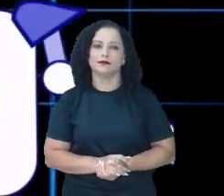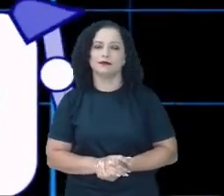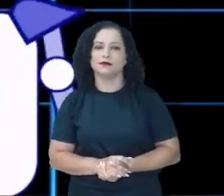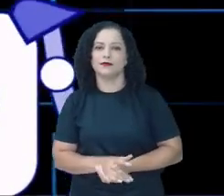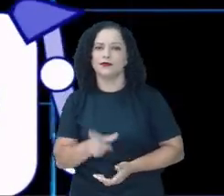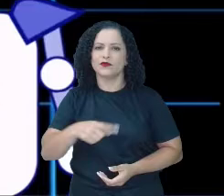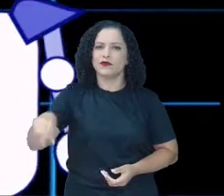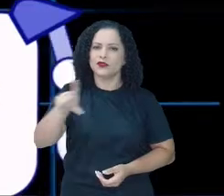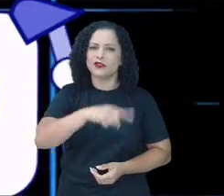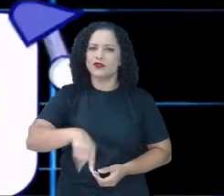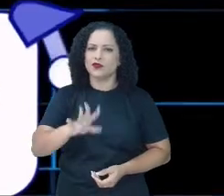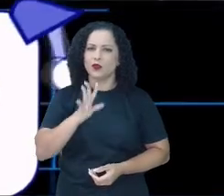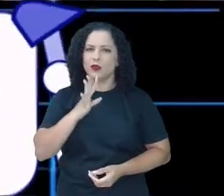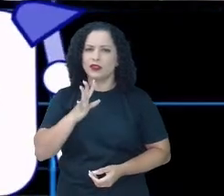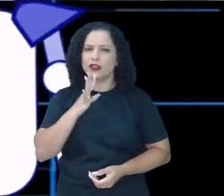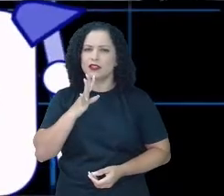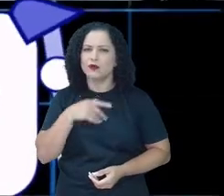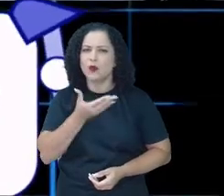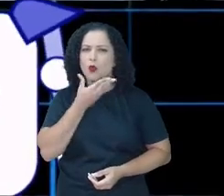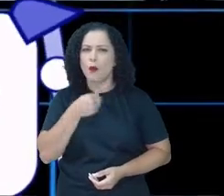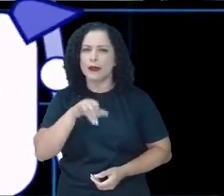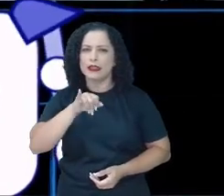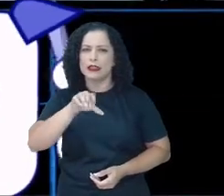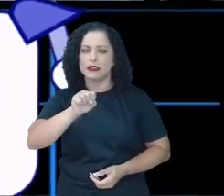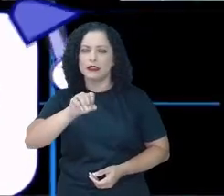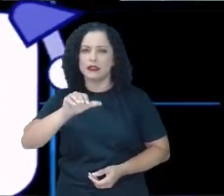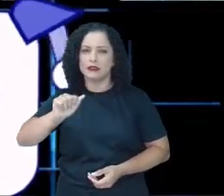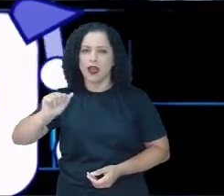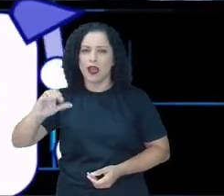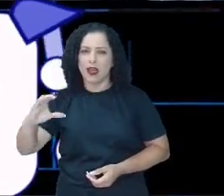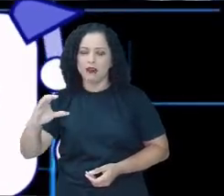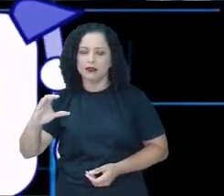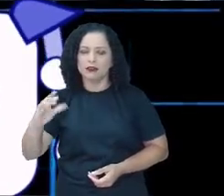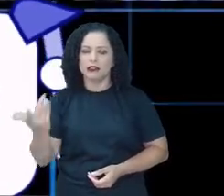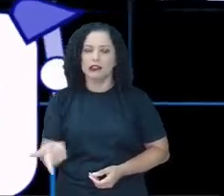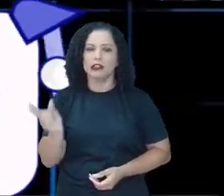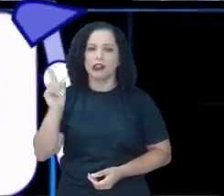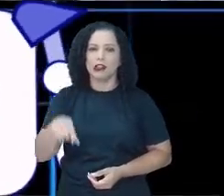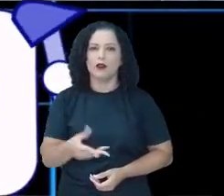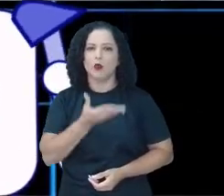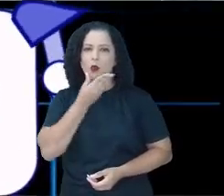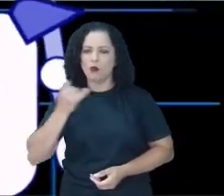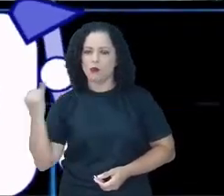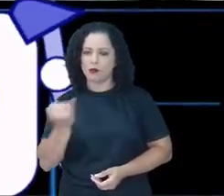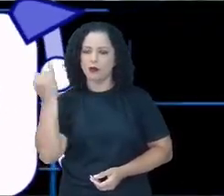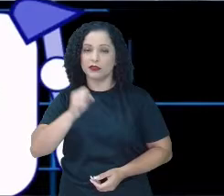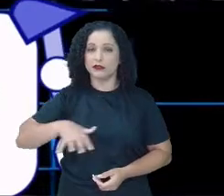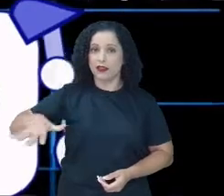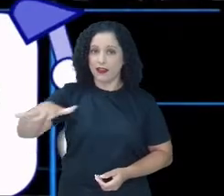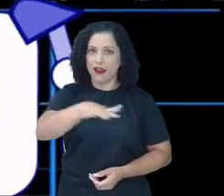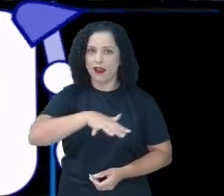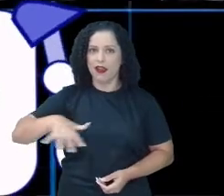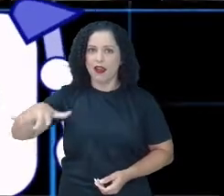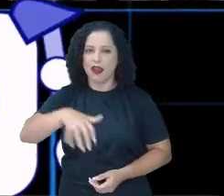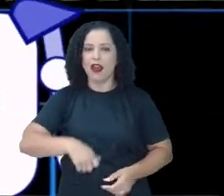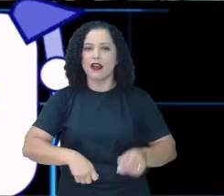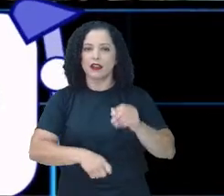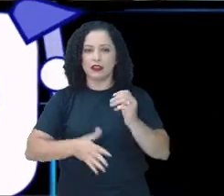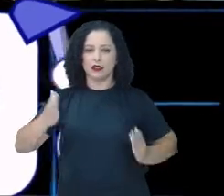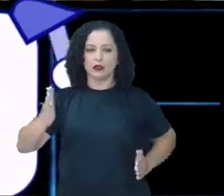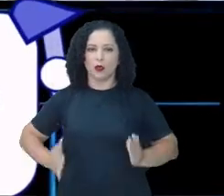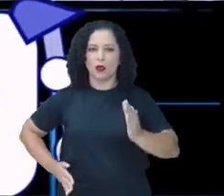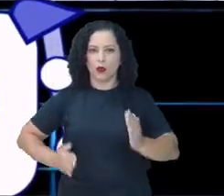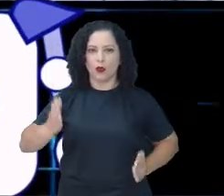Vocês já ouviram falar de Isaac Asimov? Isaac Asimov foi um dos grandes nomes da robótica. Em suas ficções, ele